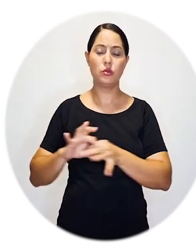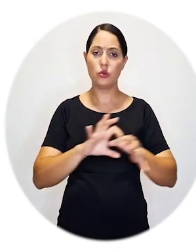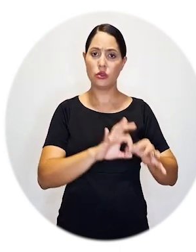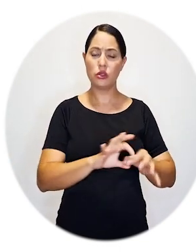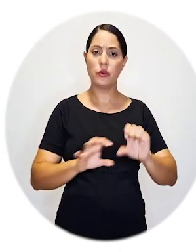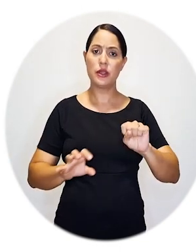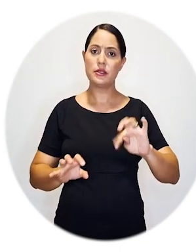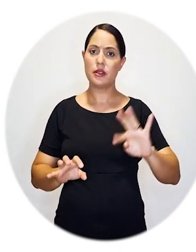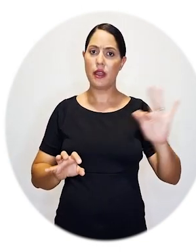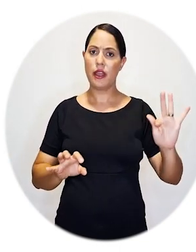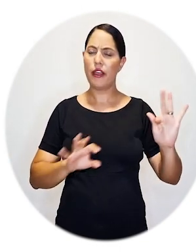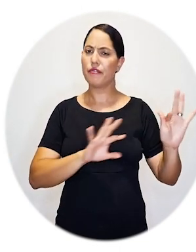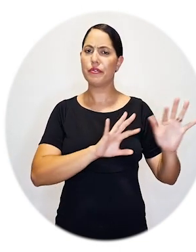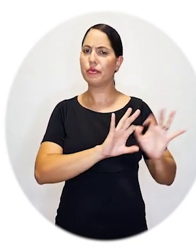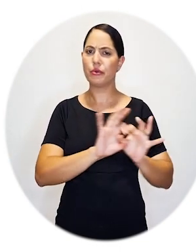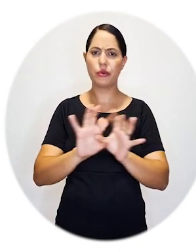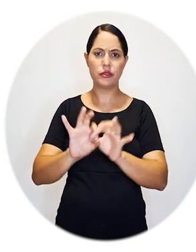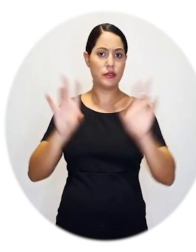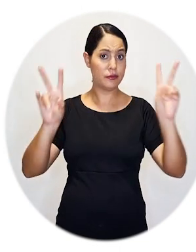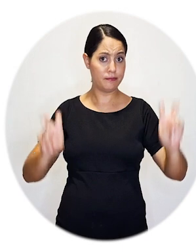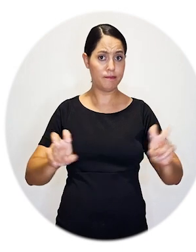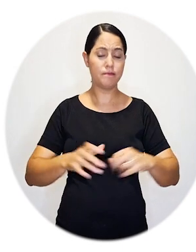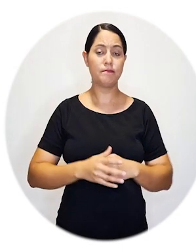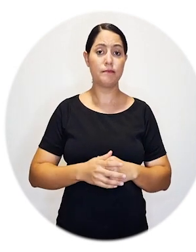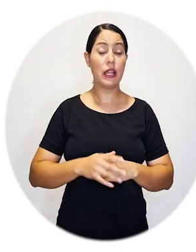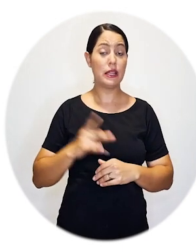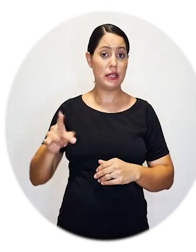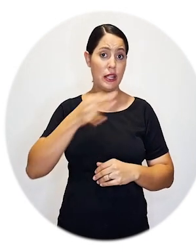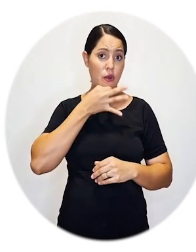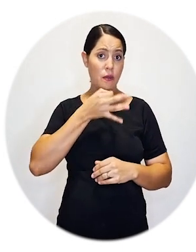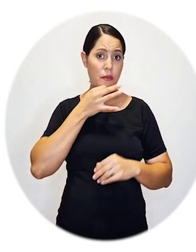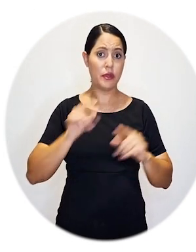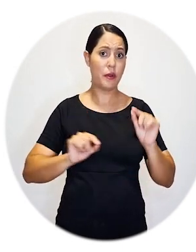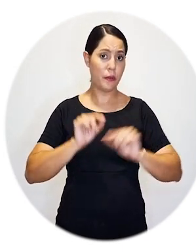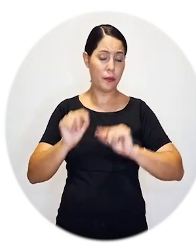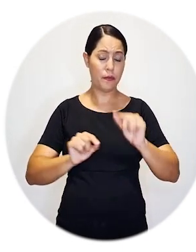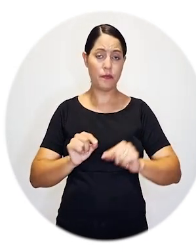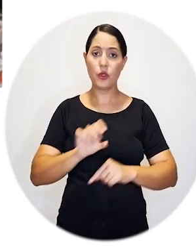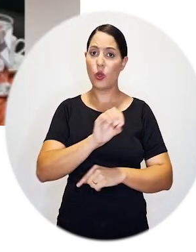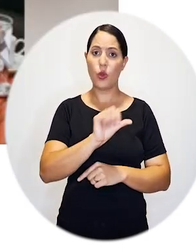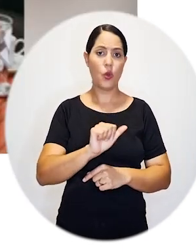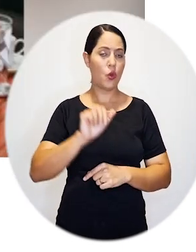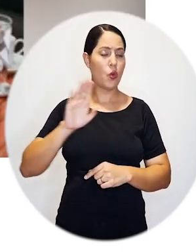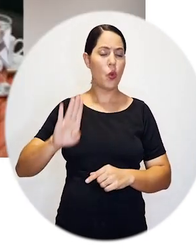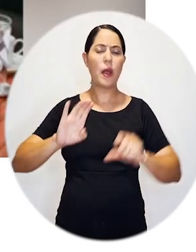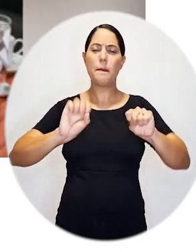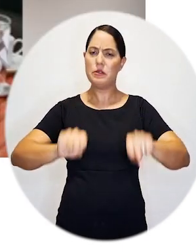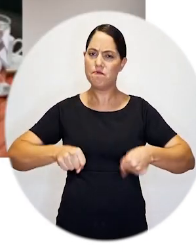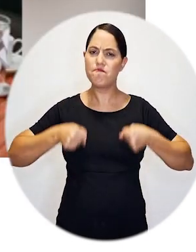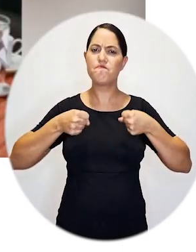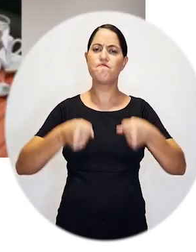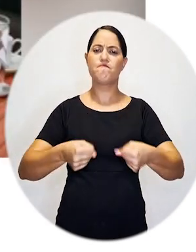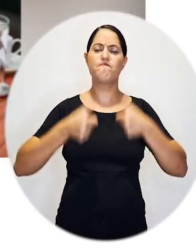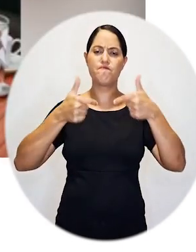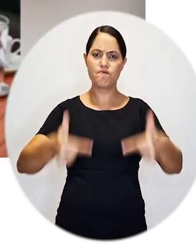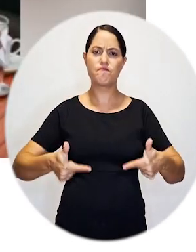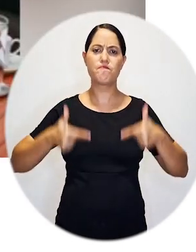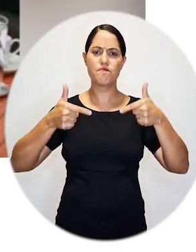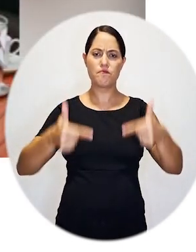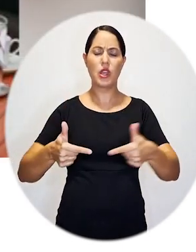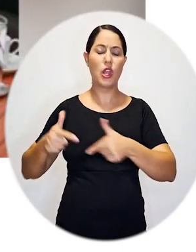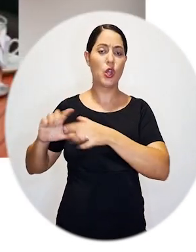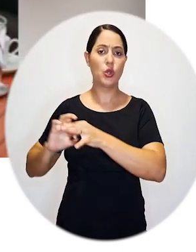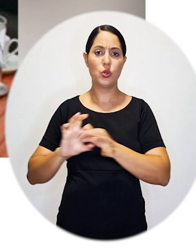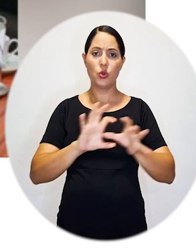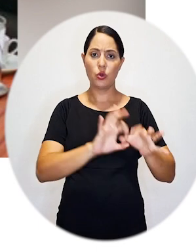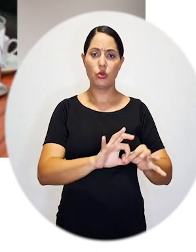em relação à decisão do STF sobre o tema. Para ele, abre aspas, a Ordem não vai medir esforços na luta para